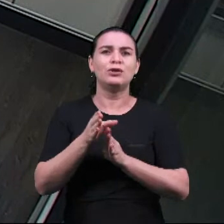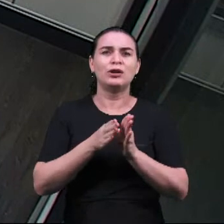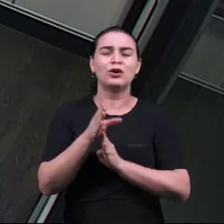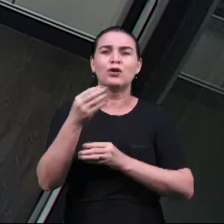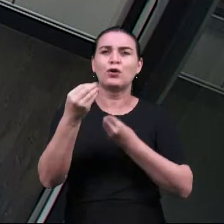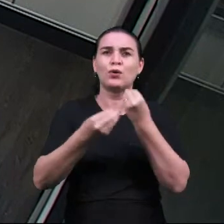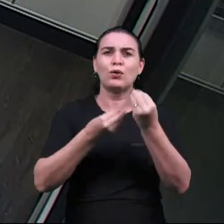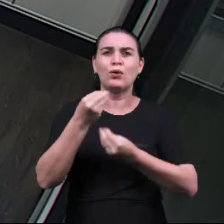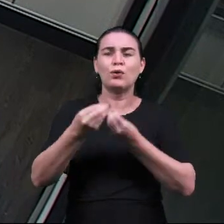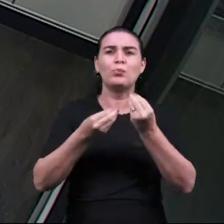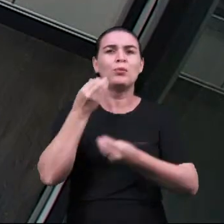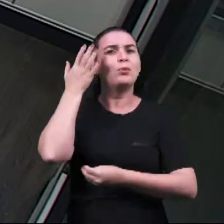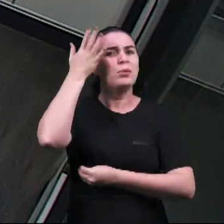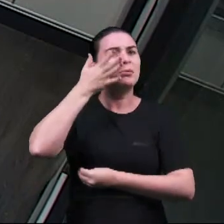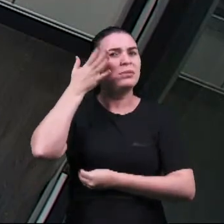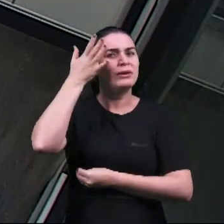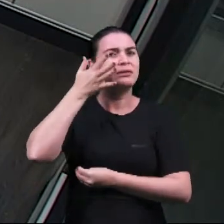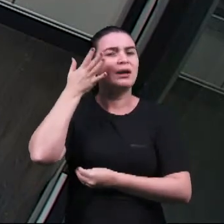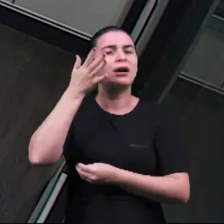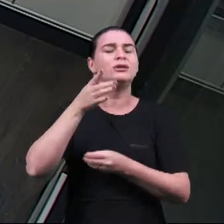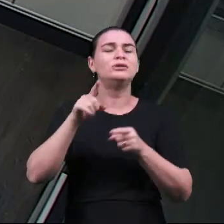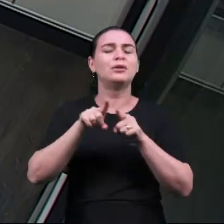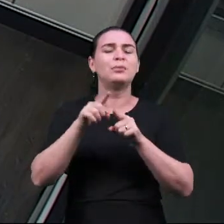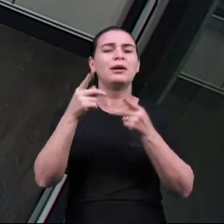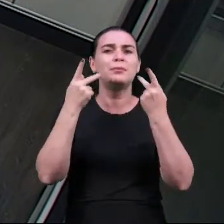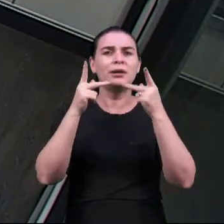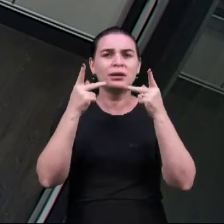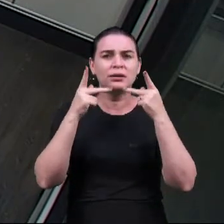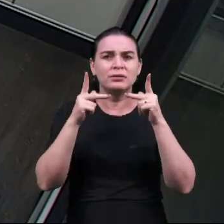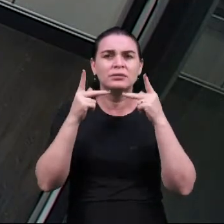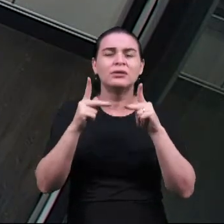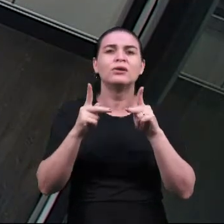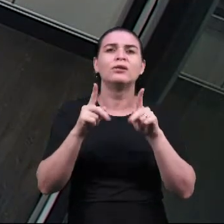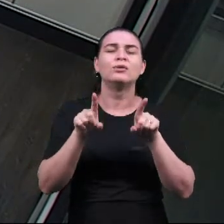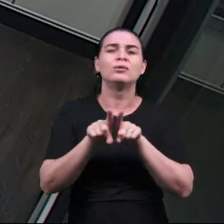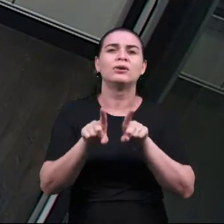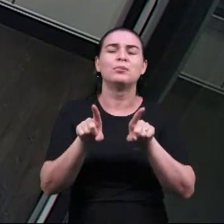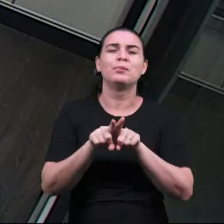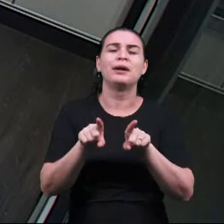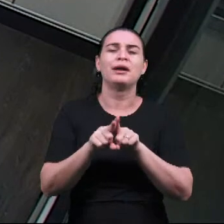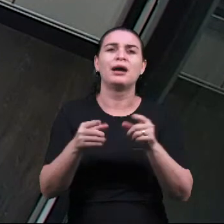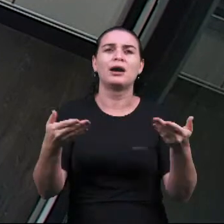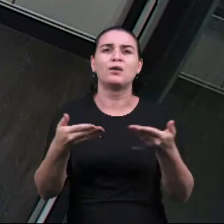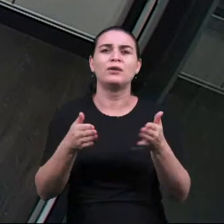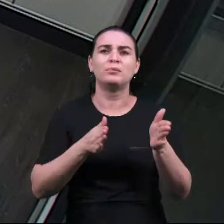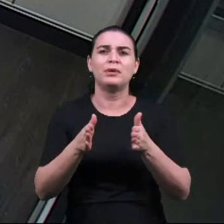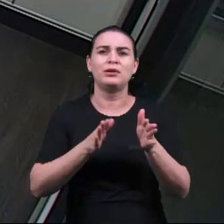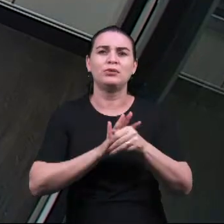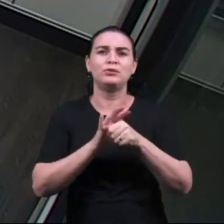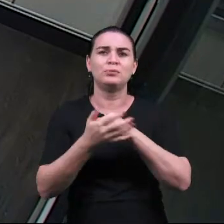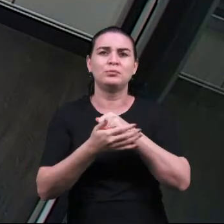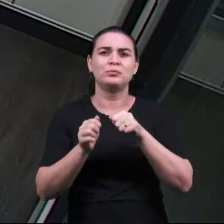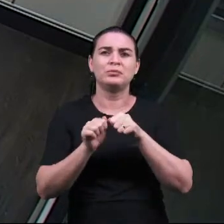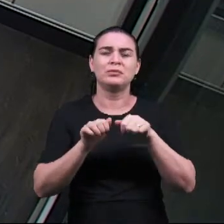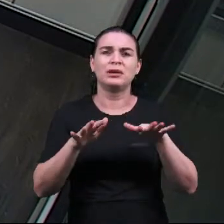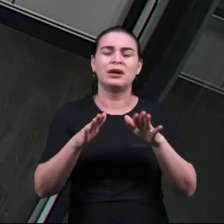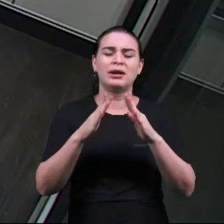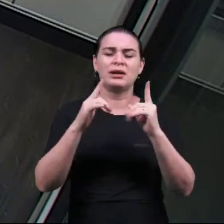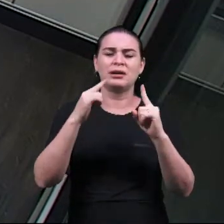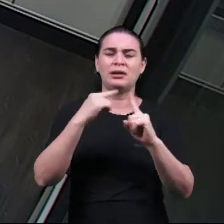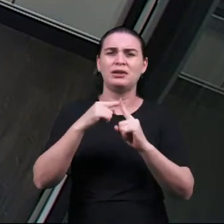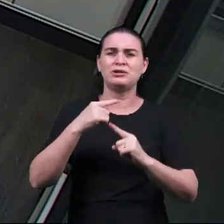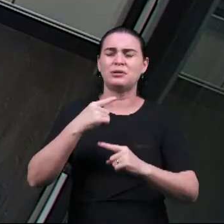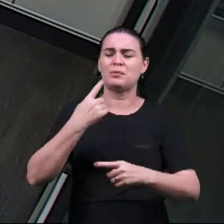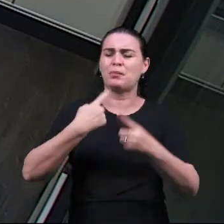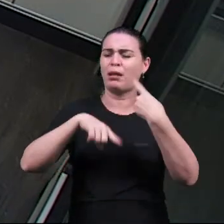da mensagem. Provavelmente nós vamos ter, assim, como tá aí a pandemia, a igreja, ela cresceu muito nas